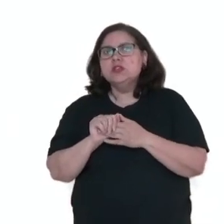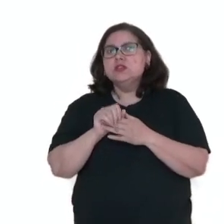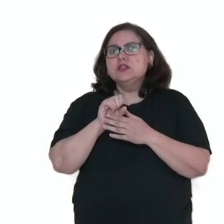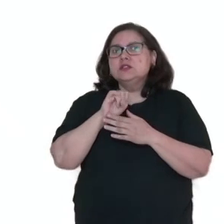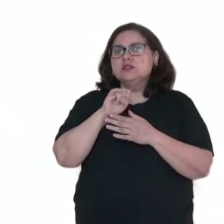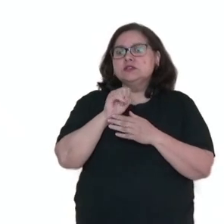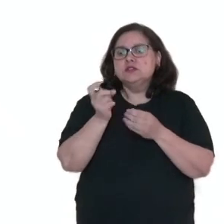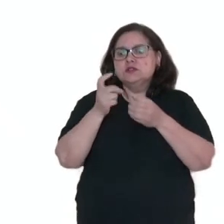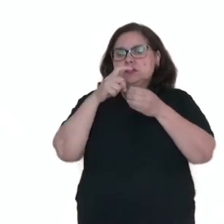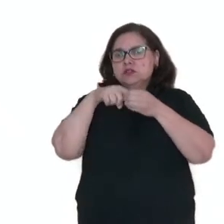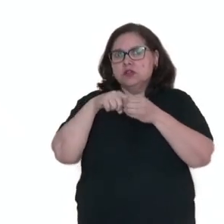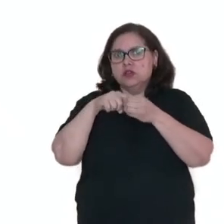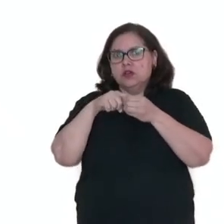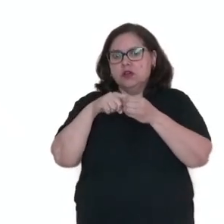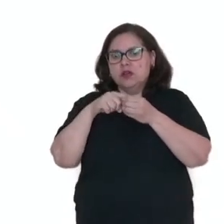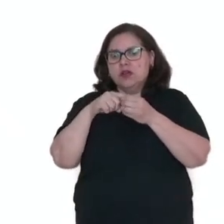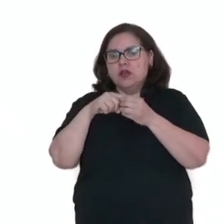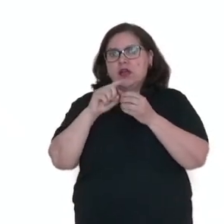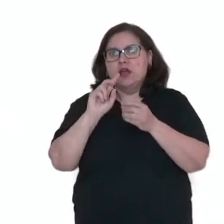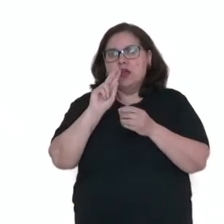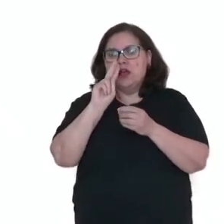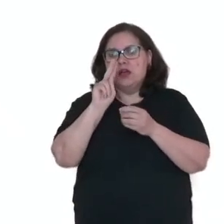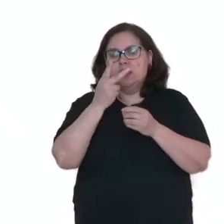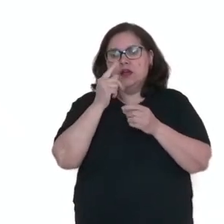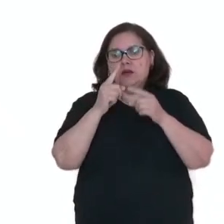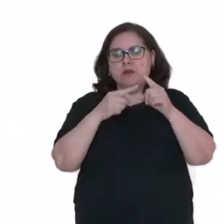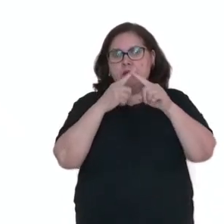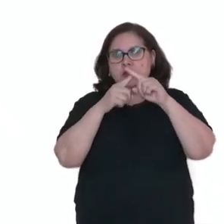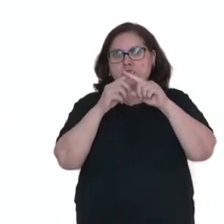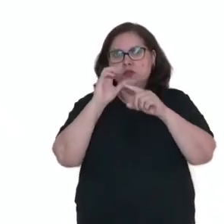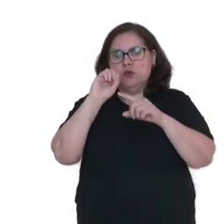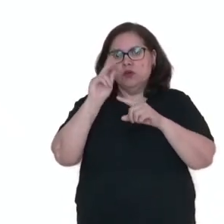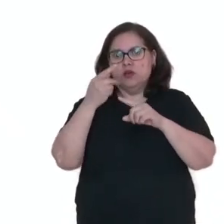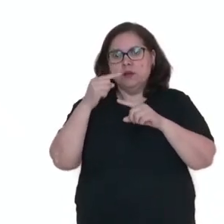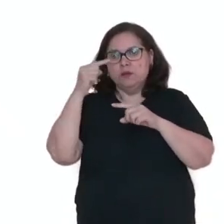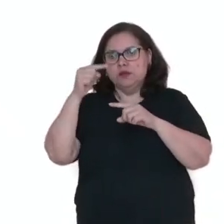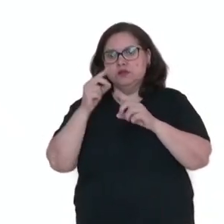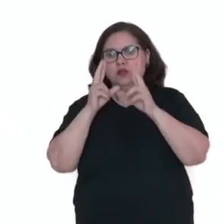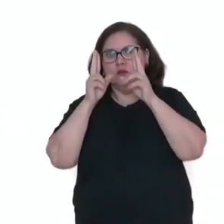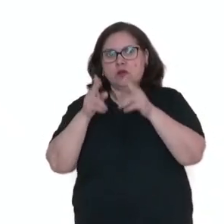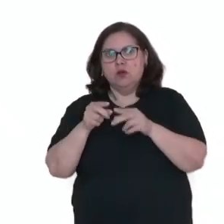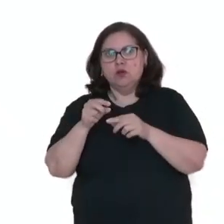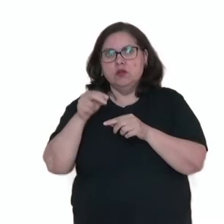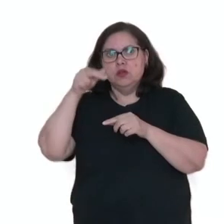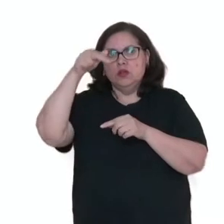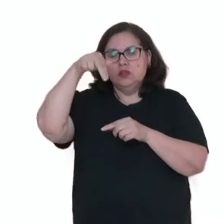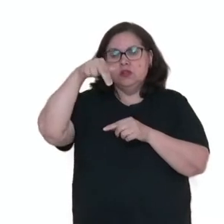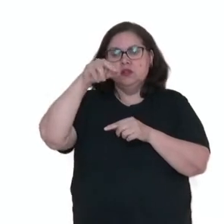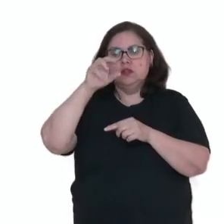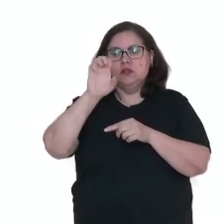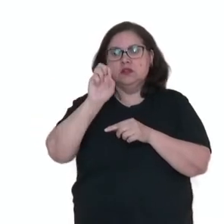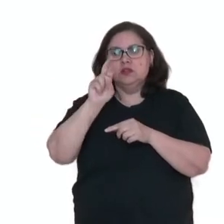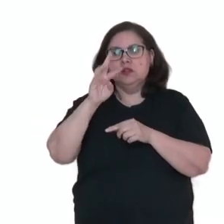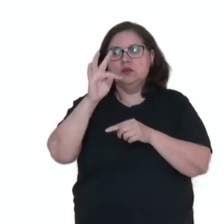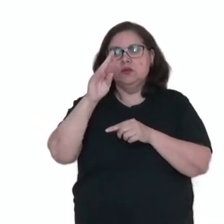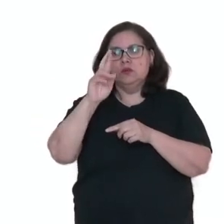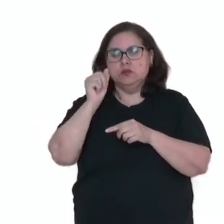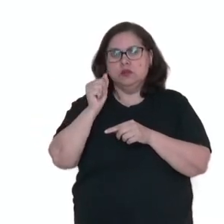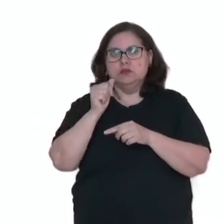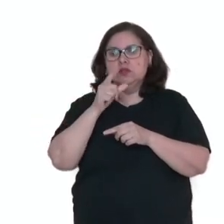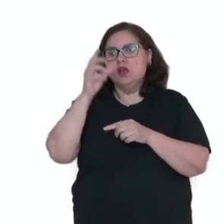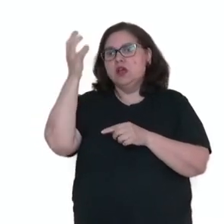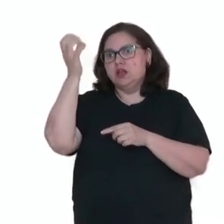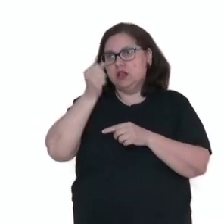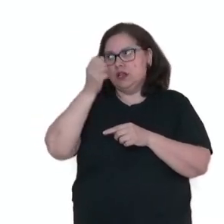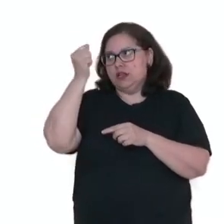a concentração de H+ e OH- for igual, a solução é neutra. Que é esse caso aqui, ó,